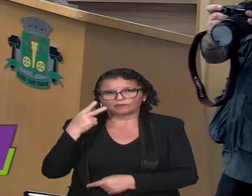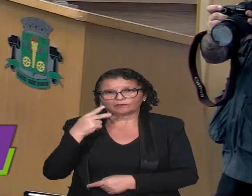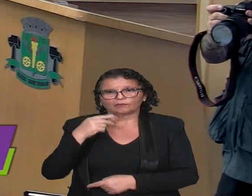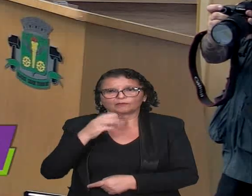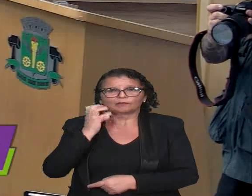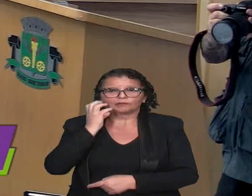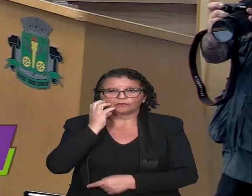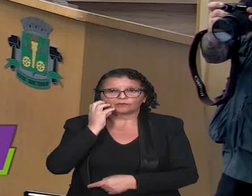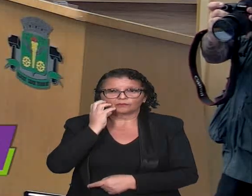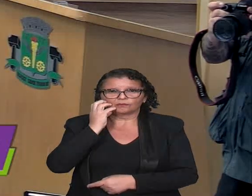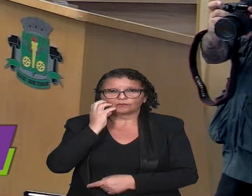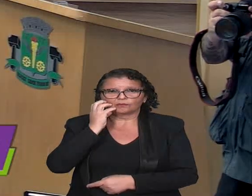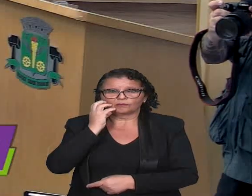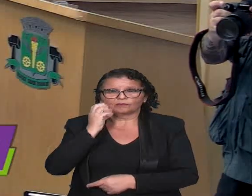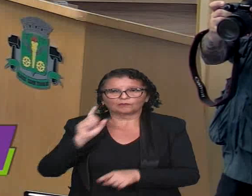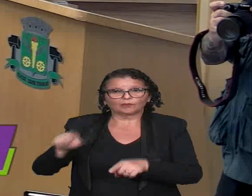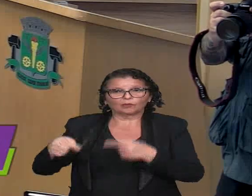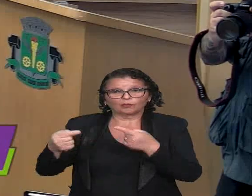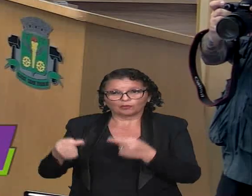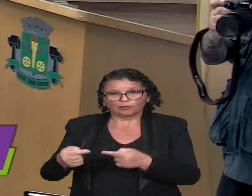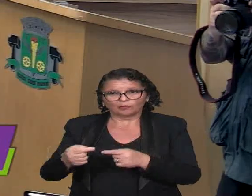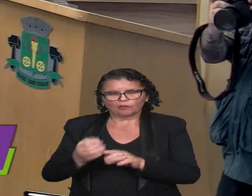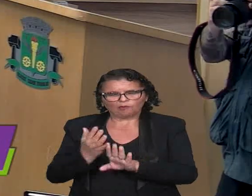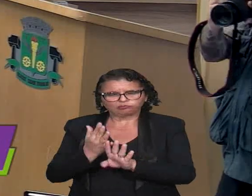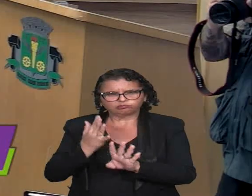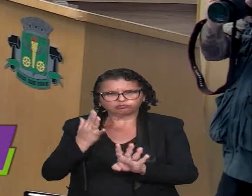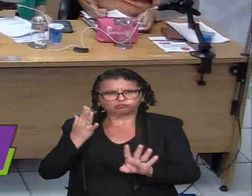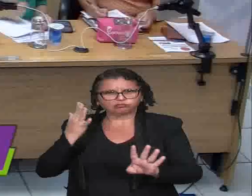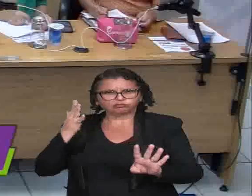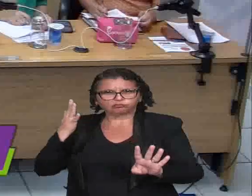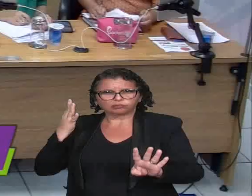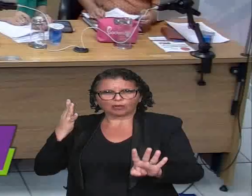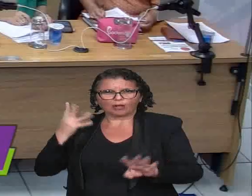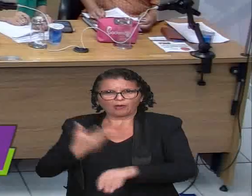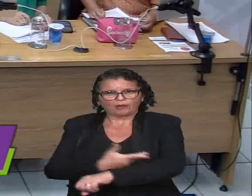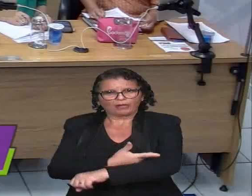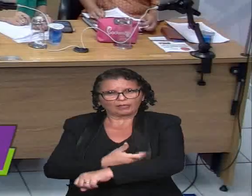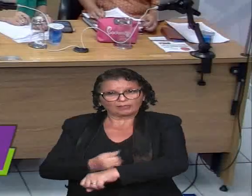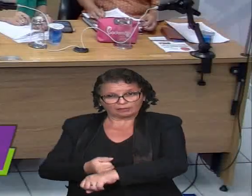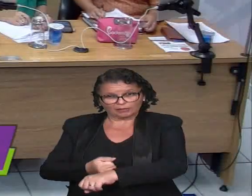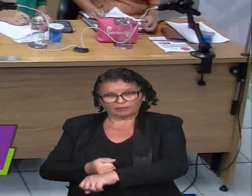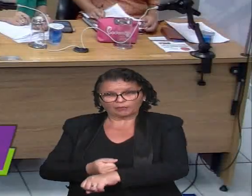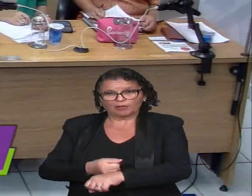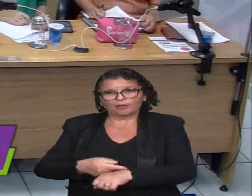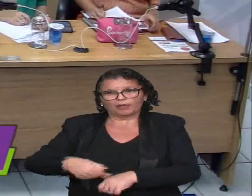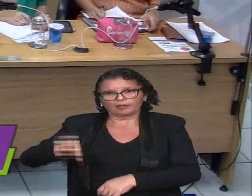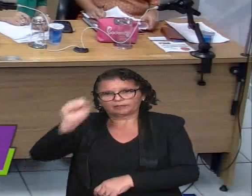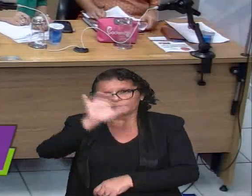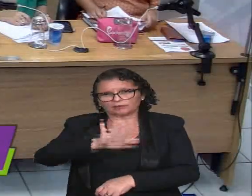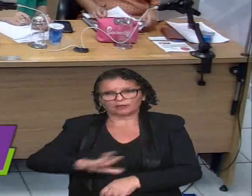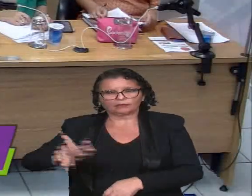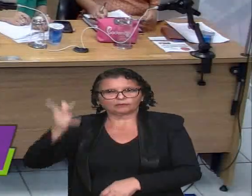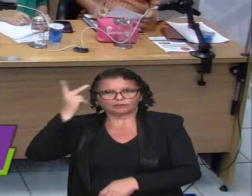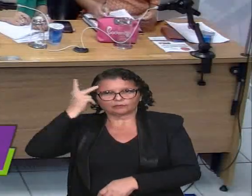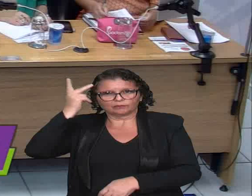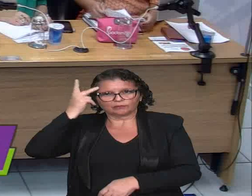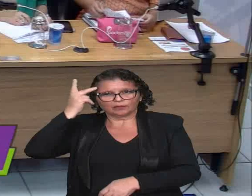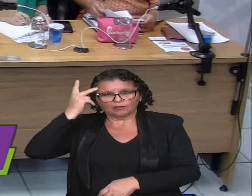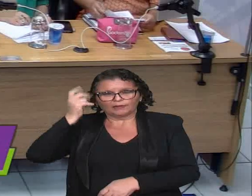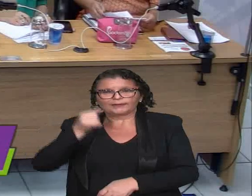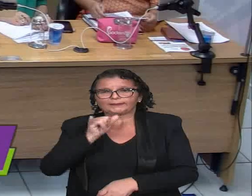Lúcia da Saúde contra a fila de espera por exames na Rede Pública de Saúde do Estado de São Paulo que